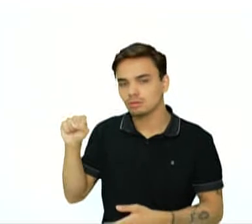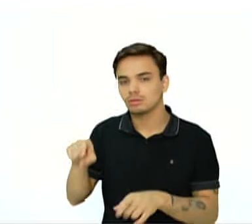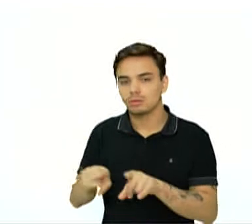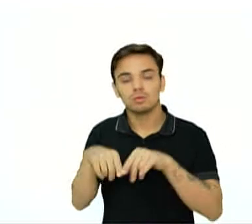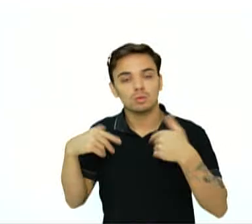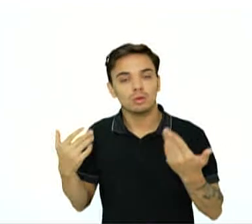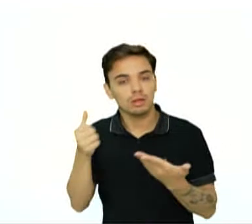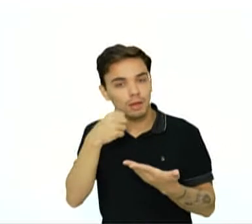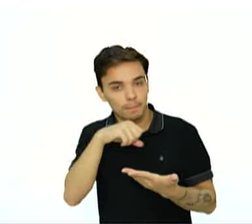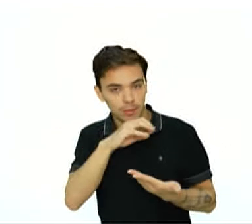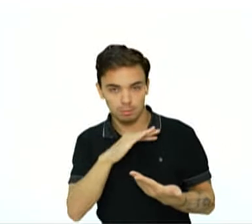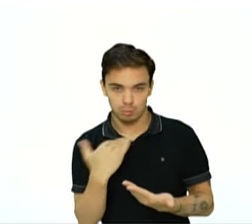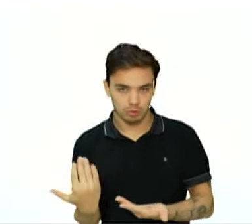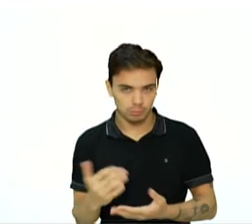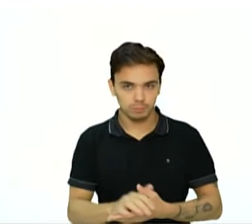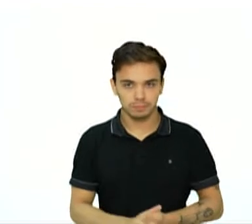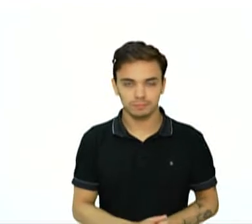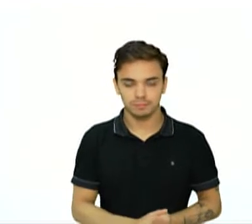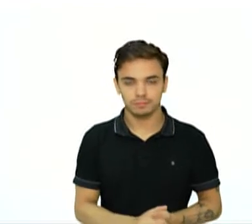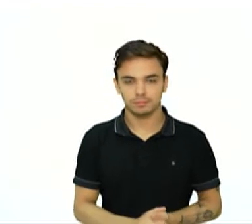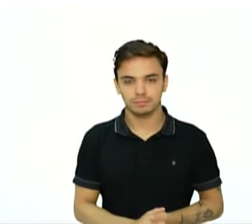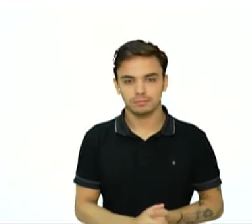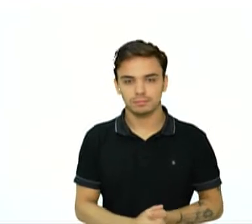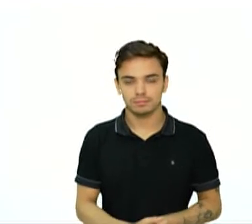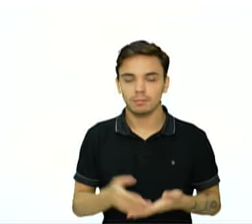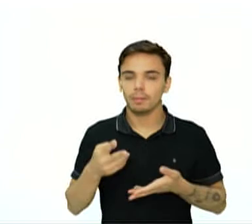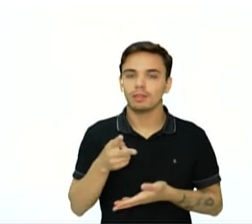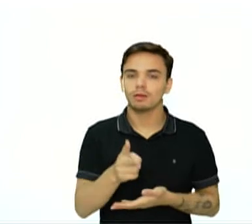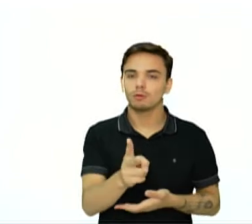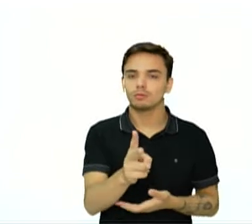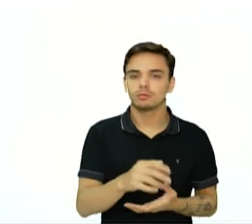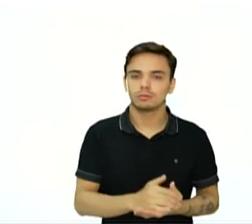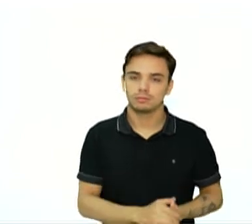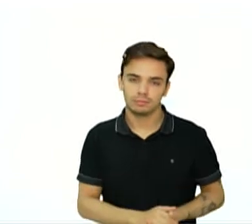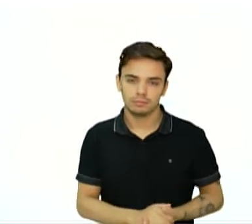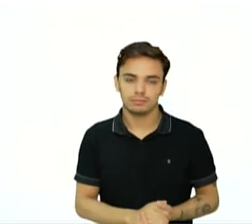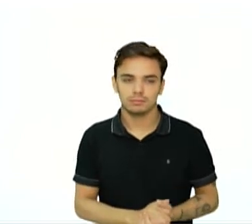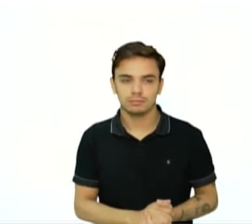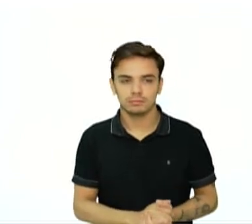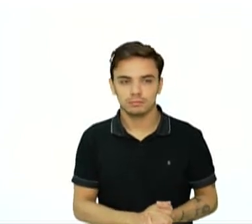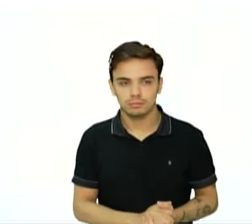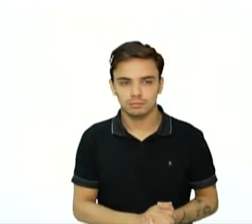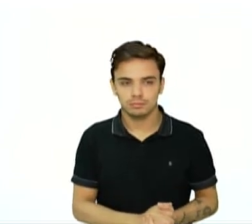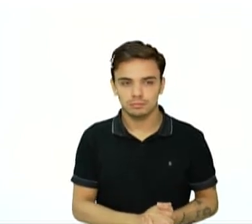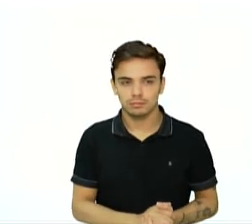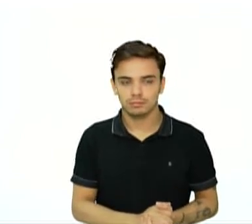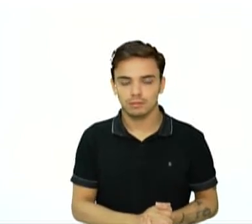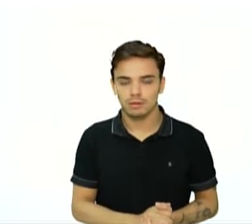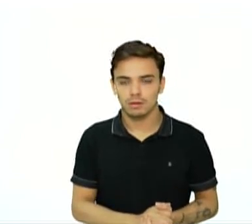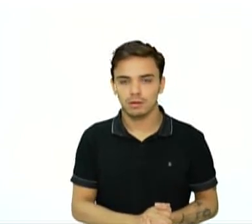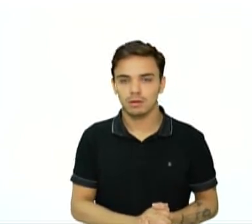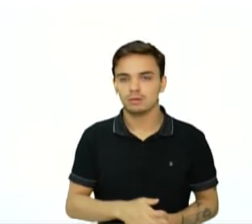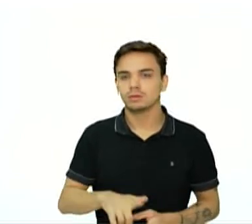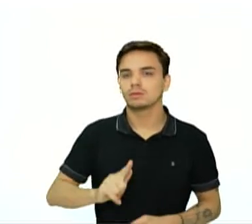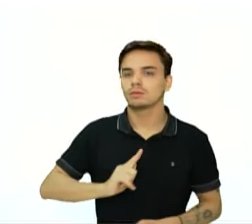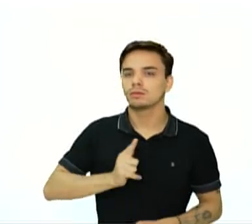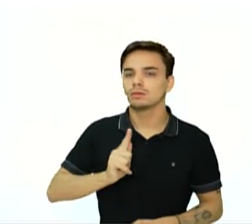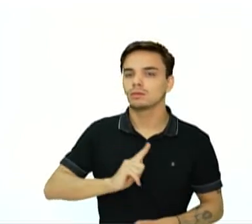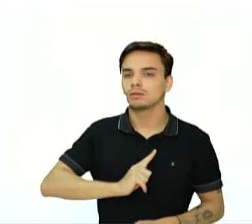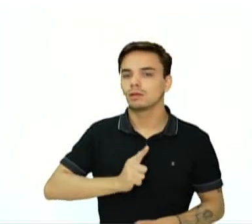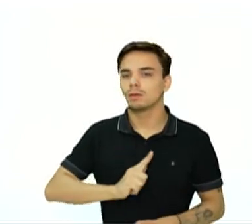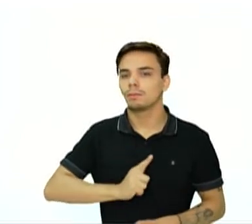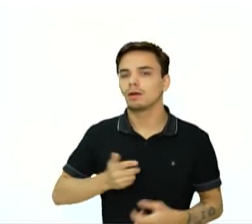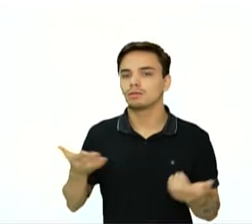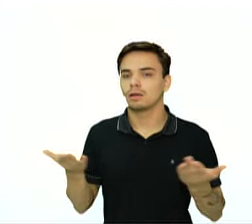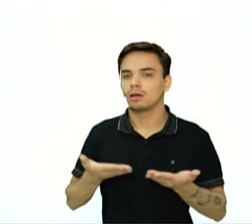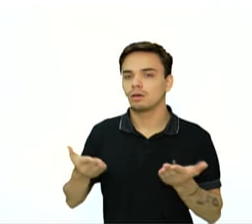justamente a mãe delas faleceu, tá ok? Beleza, seguindo aí. A nossa parte gramatical, né, language in use